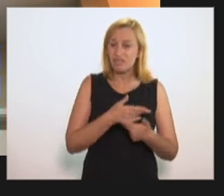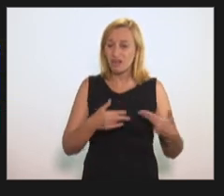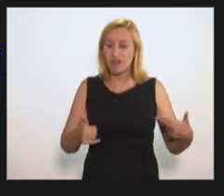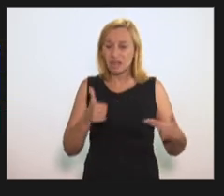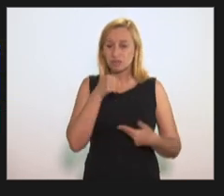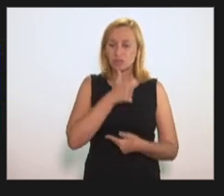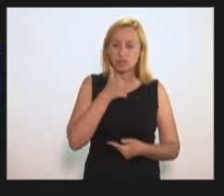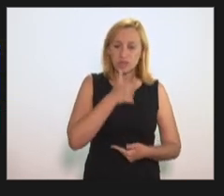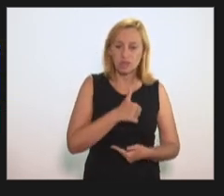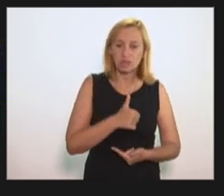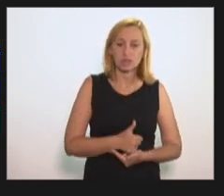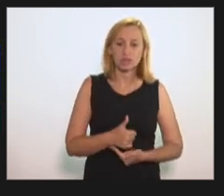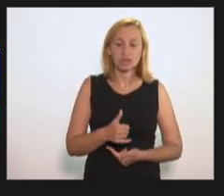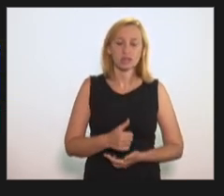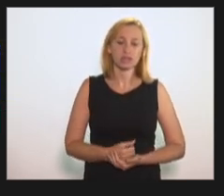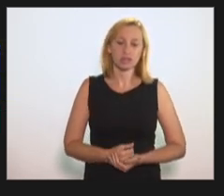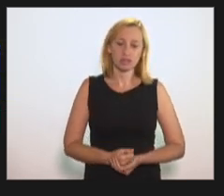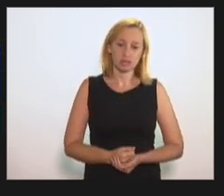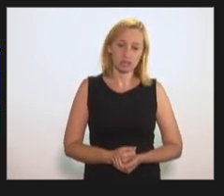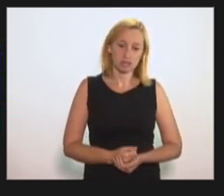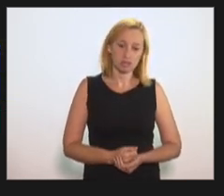são vítimas